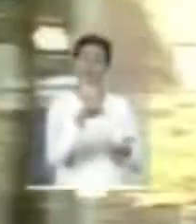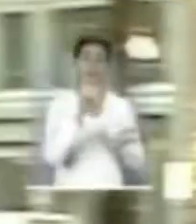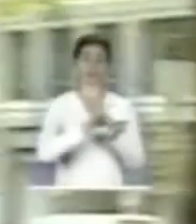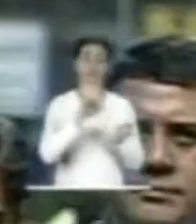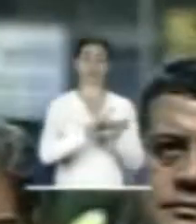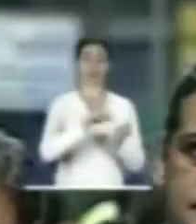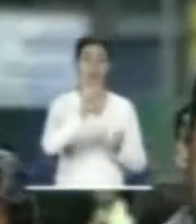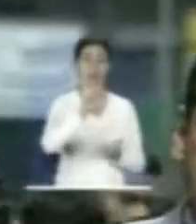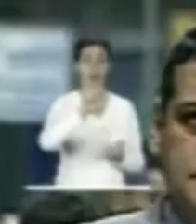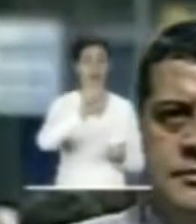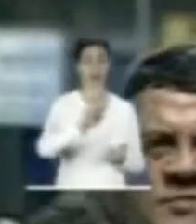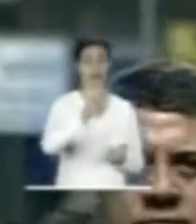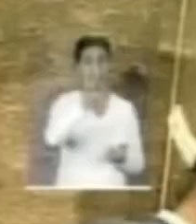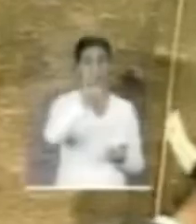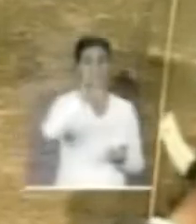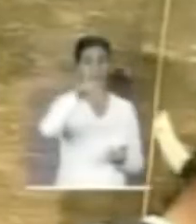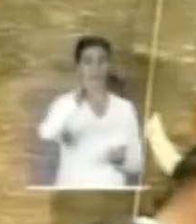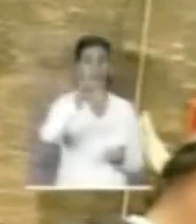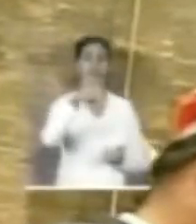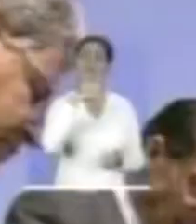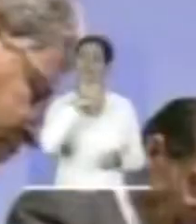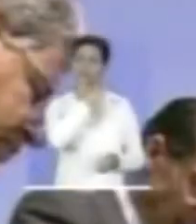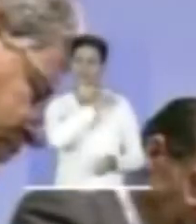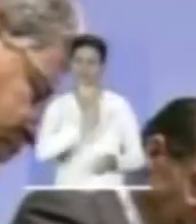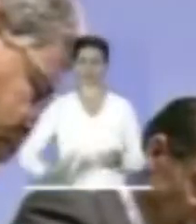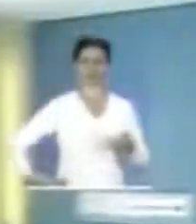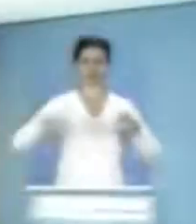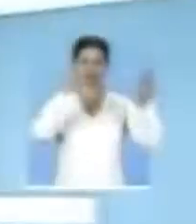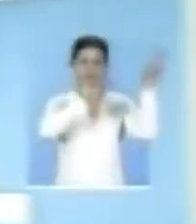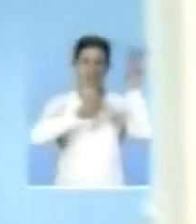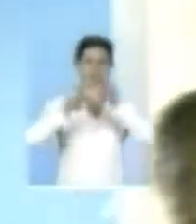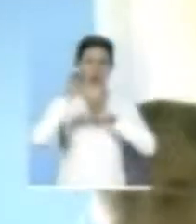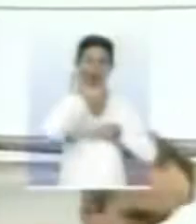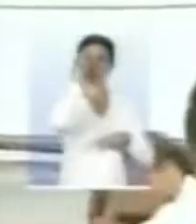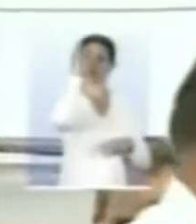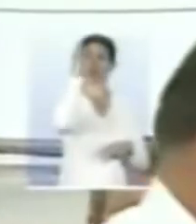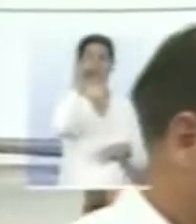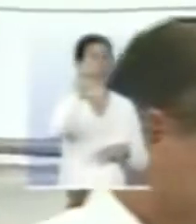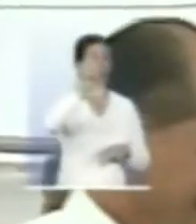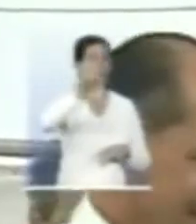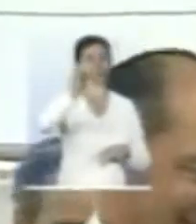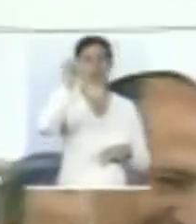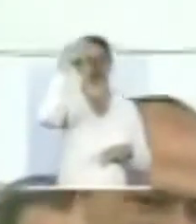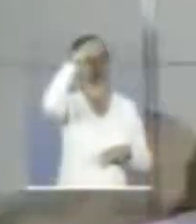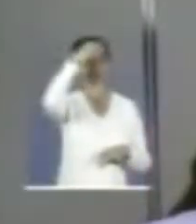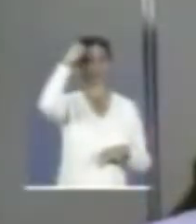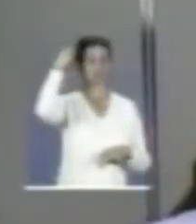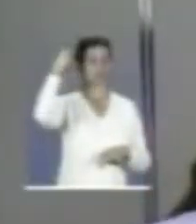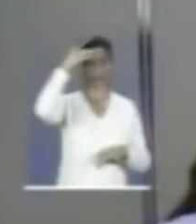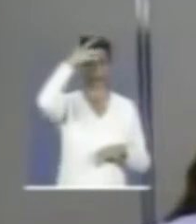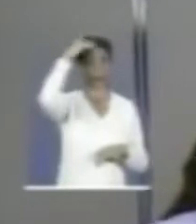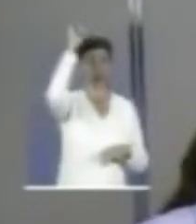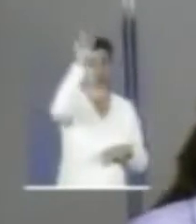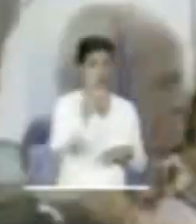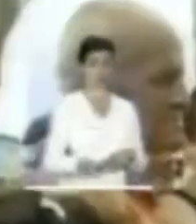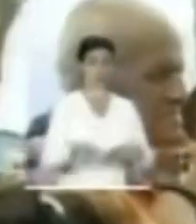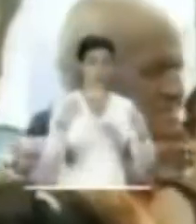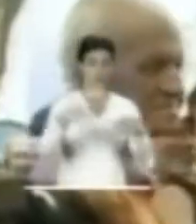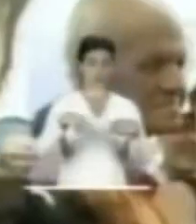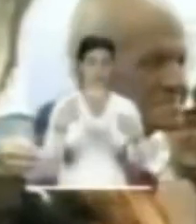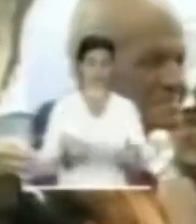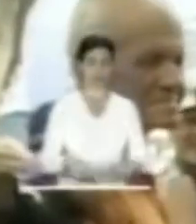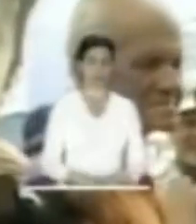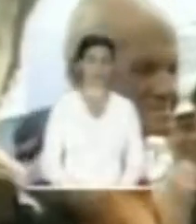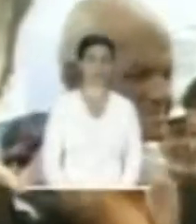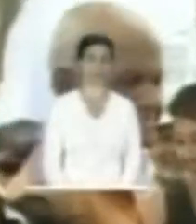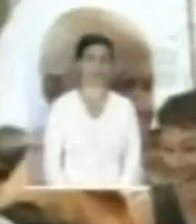Este é Geraldo Alckmin, o governante que tem visão de futuro, mas que jamais esqueceu daqueles que